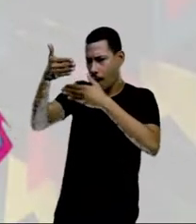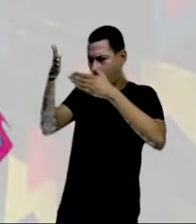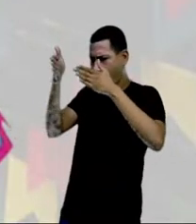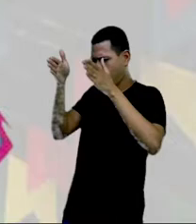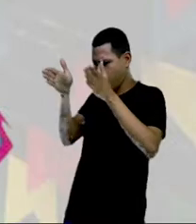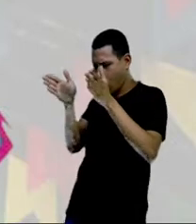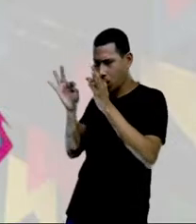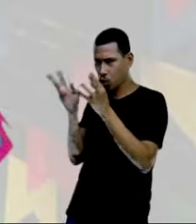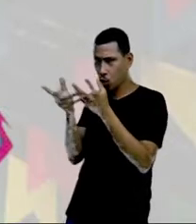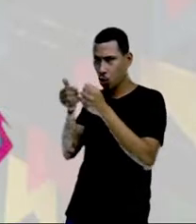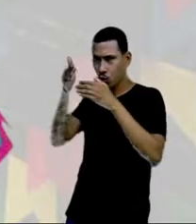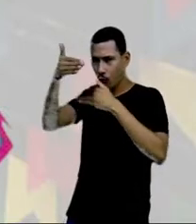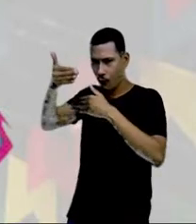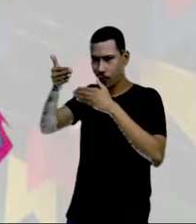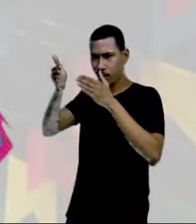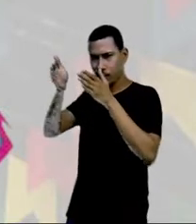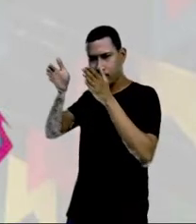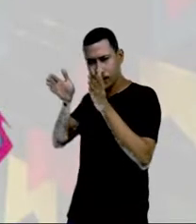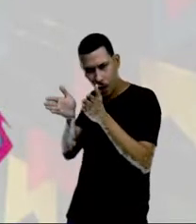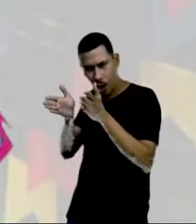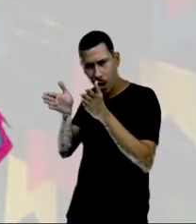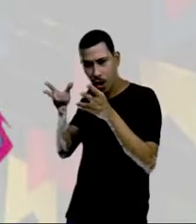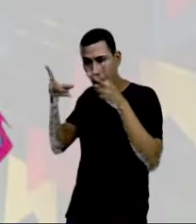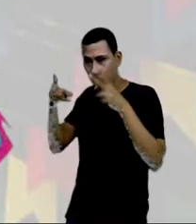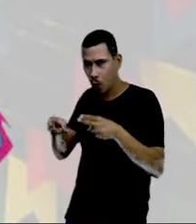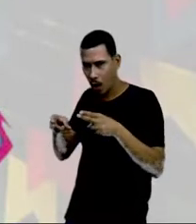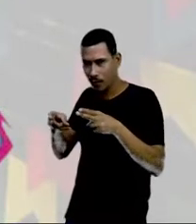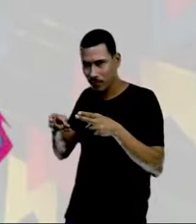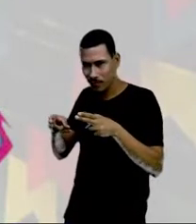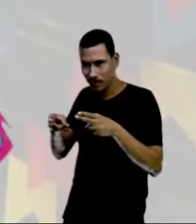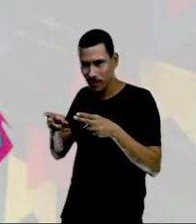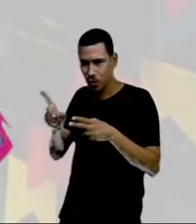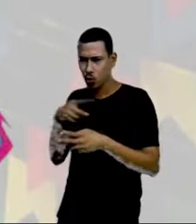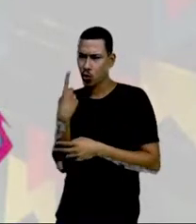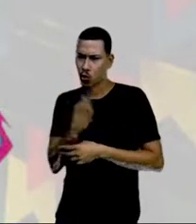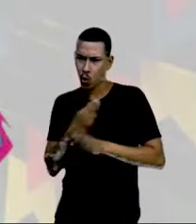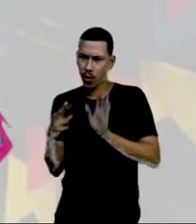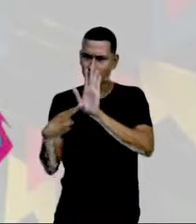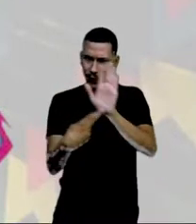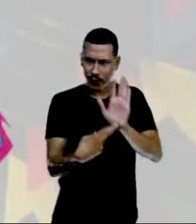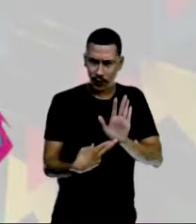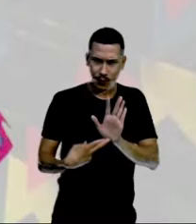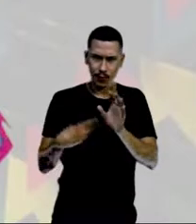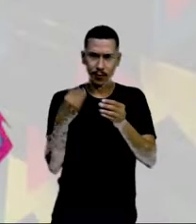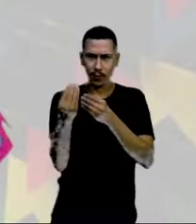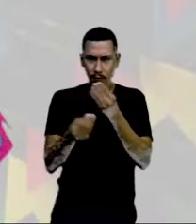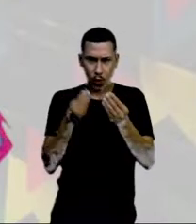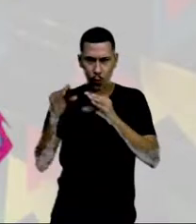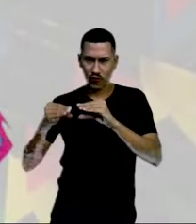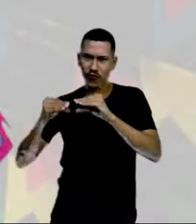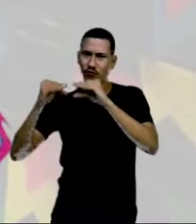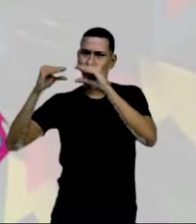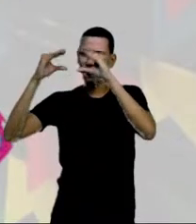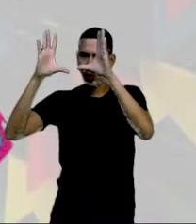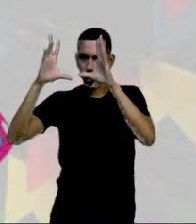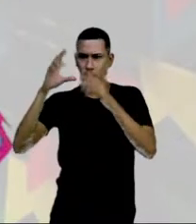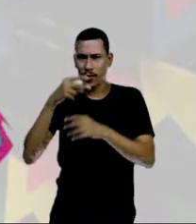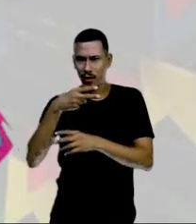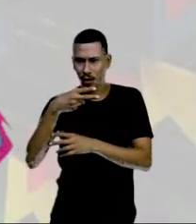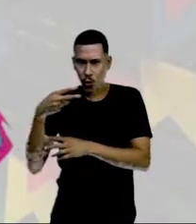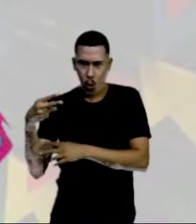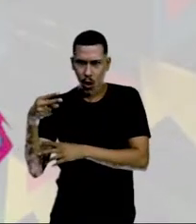caixinha menor são exatamente iguais, a gente vai representar aqui como sendo volume igual